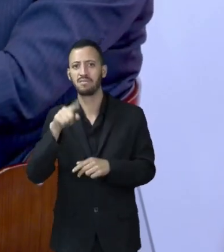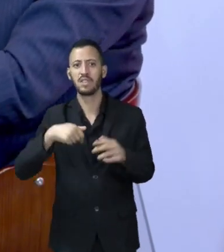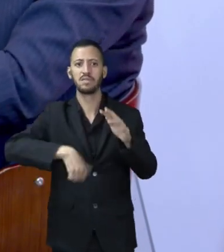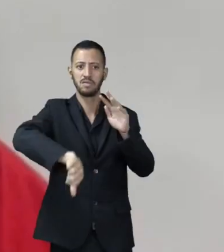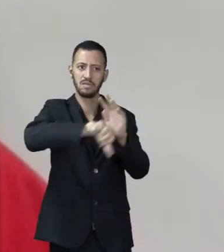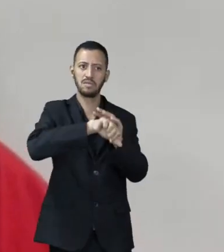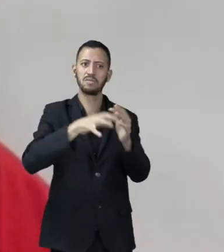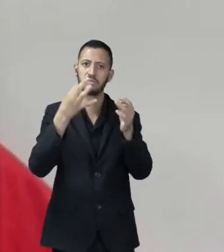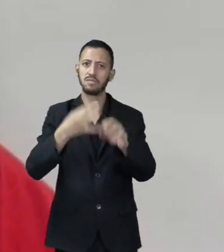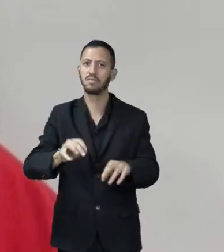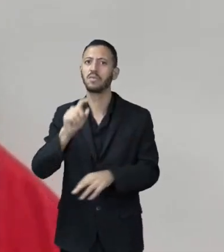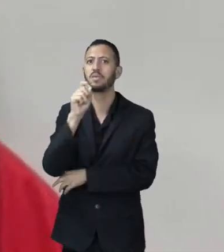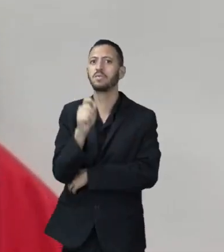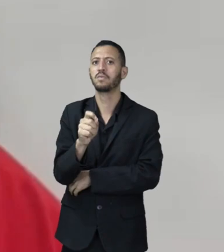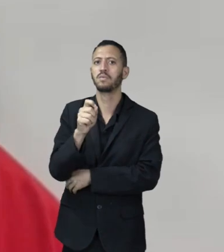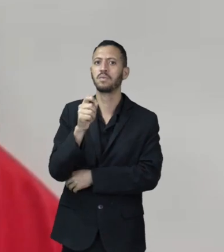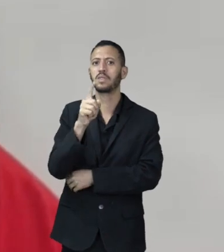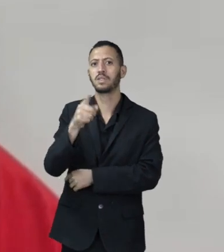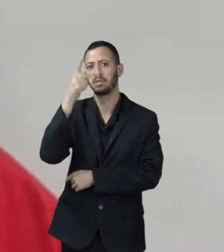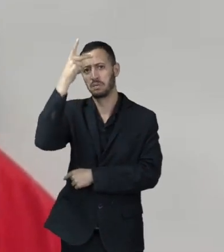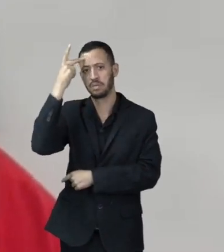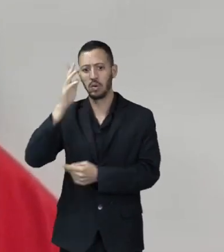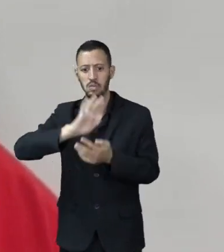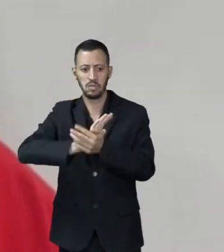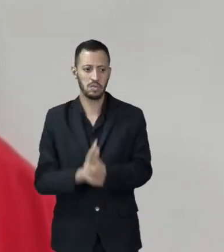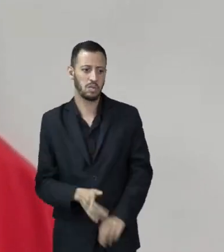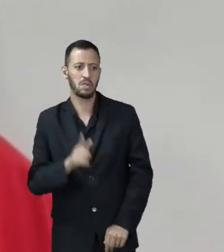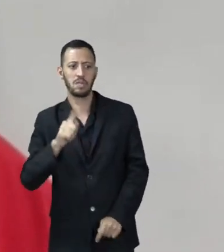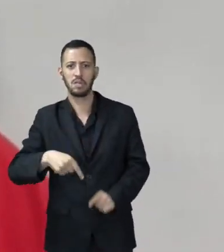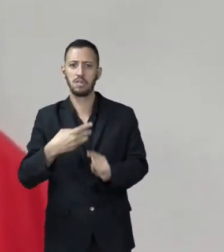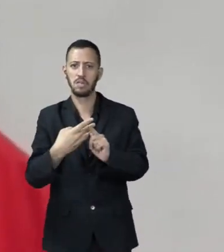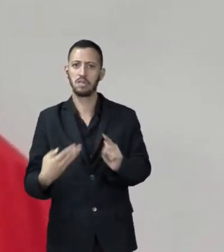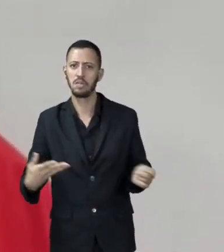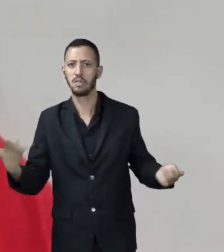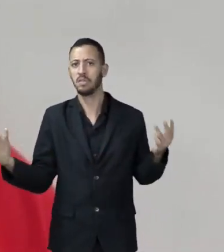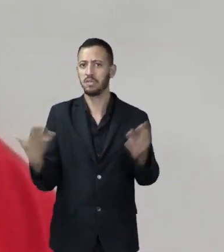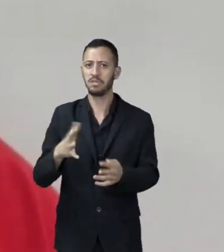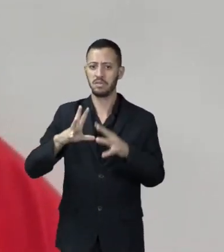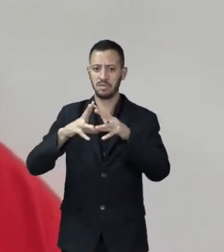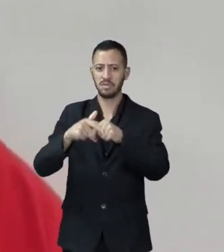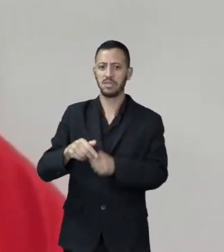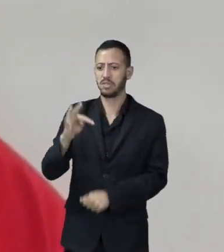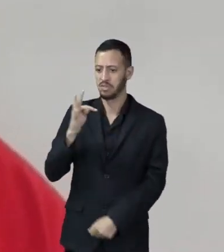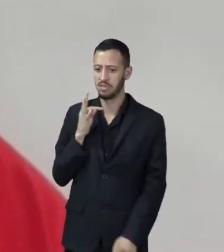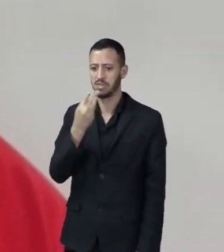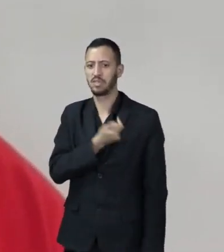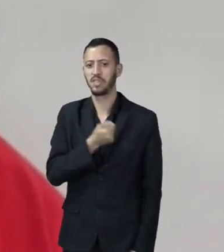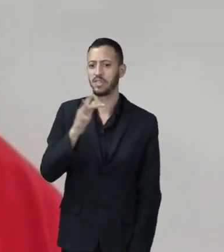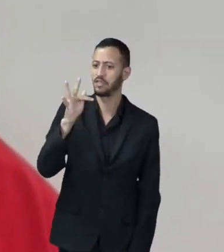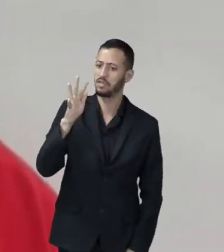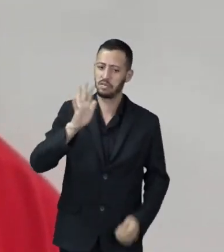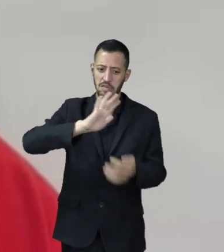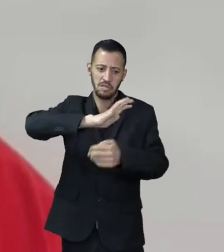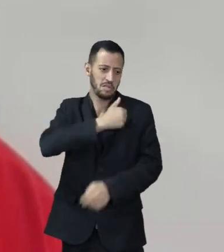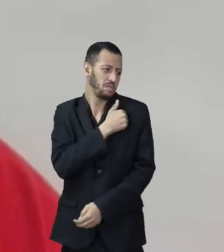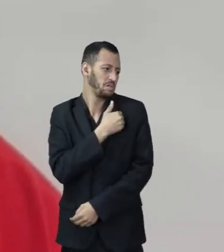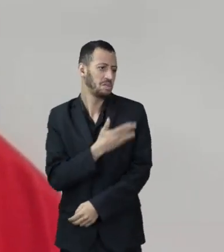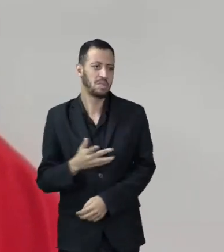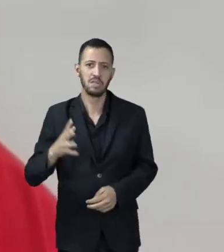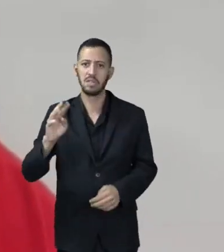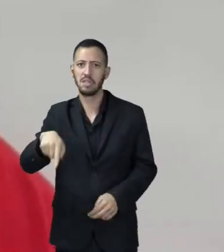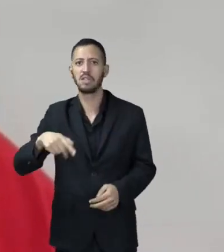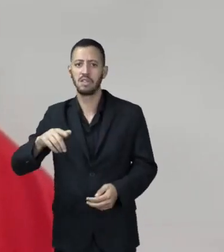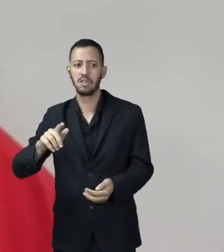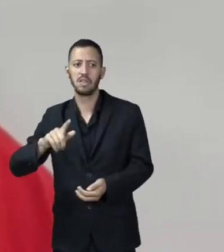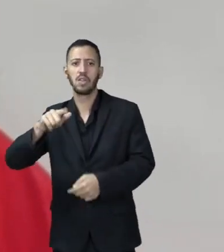crime é justamente a homofobia, a lesbofobia, a bi e a transfobia. Essas sim são crimes de racismo,